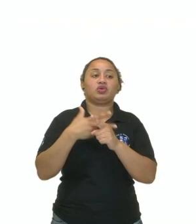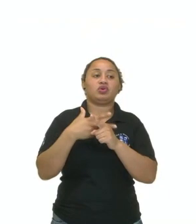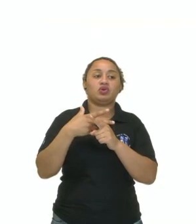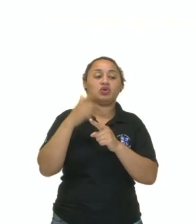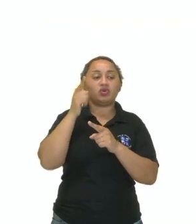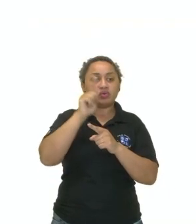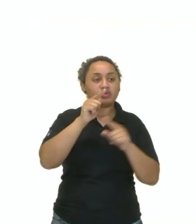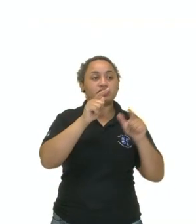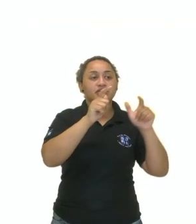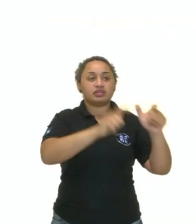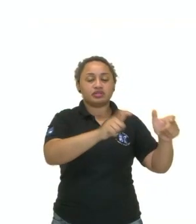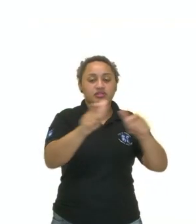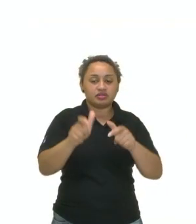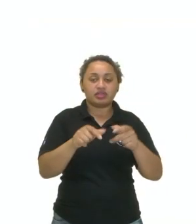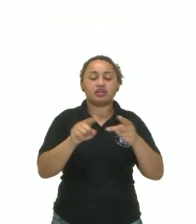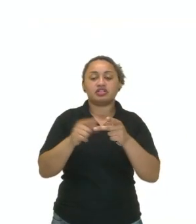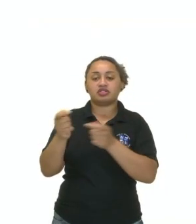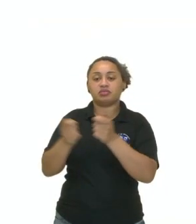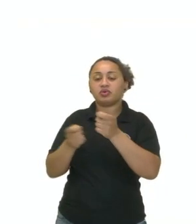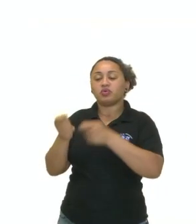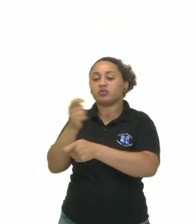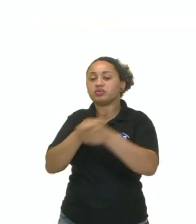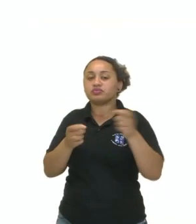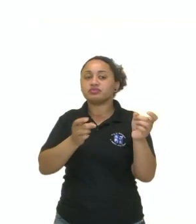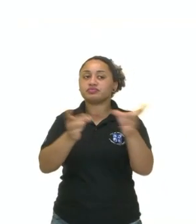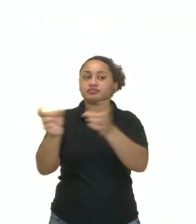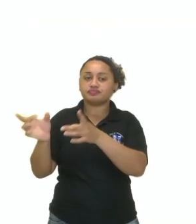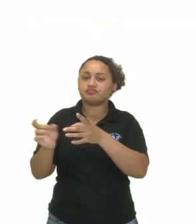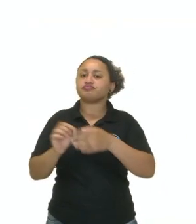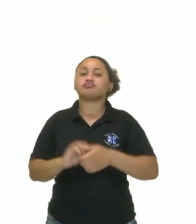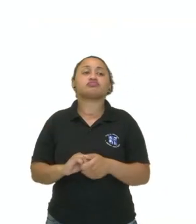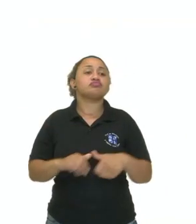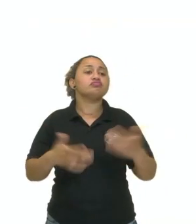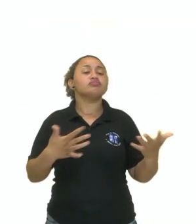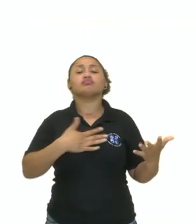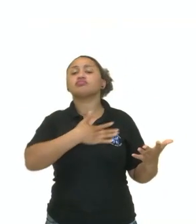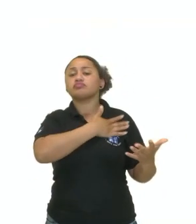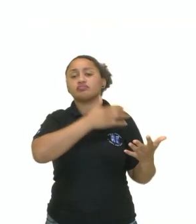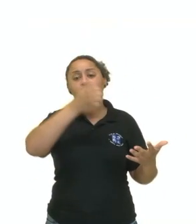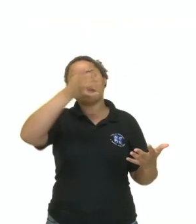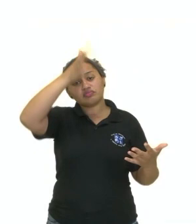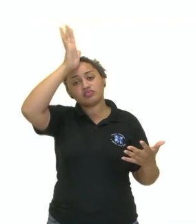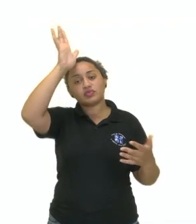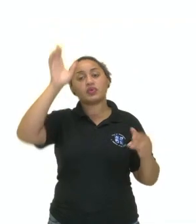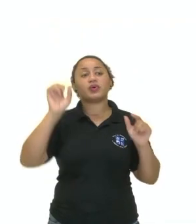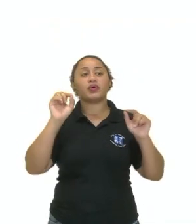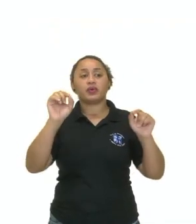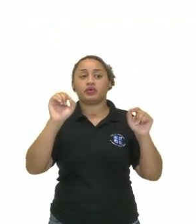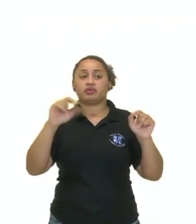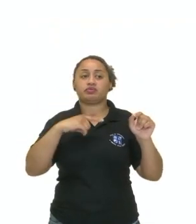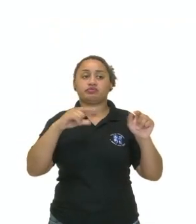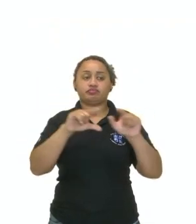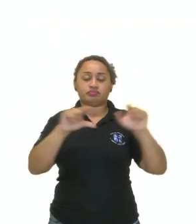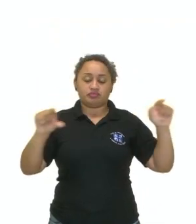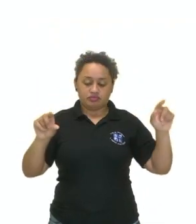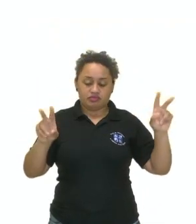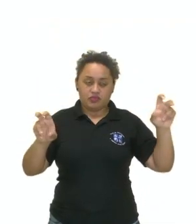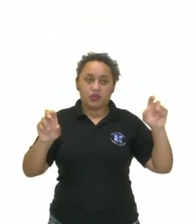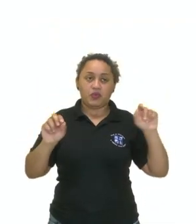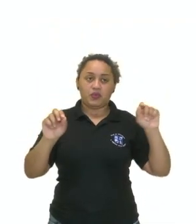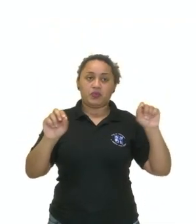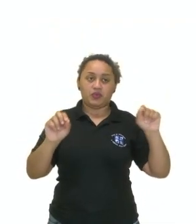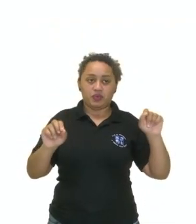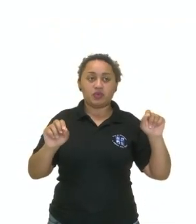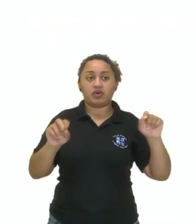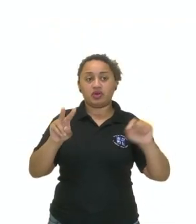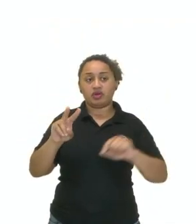rotas comerciais. Bom, e esse exército romano, professor? Uma frase que sintetiza muito bem, é de Virgílio, inclusive,